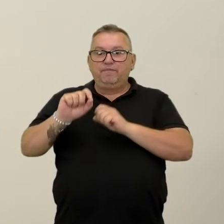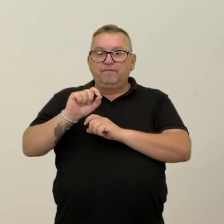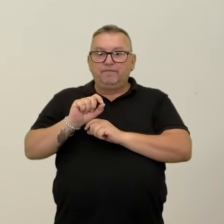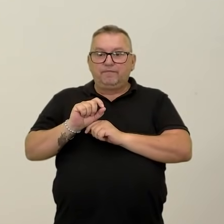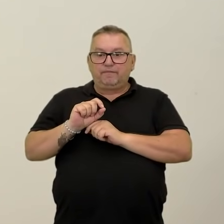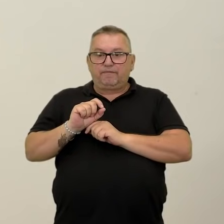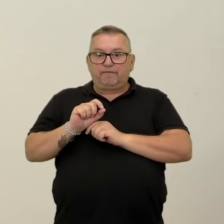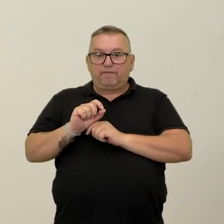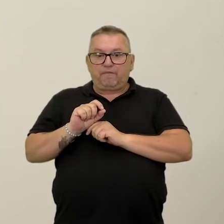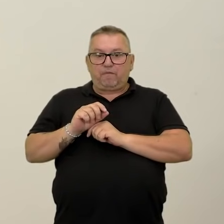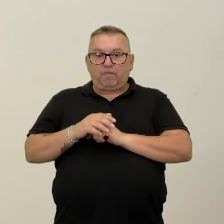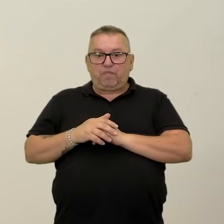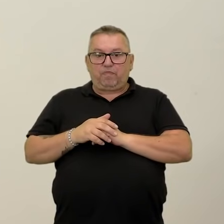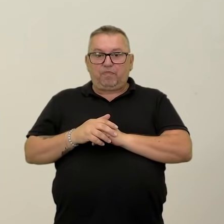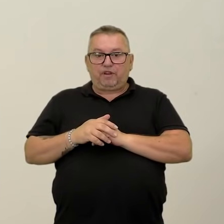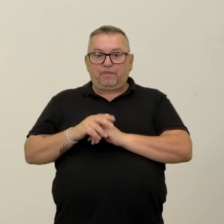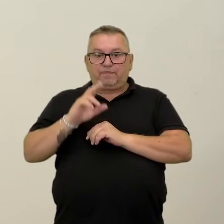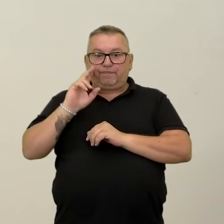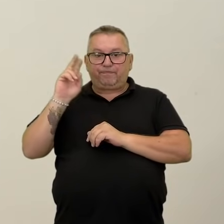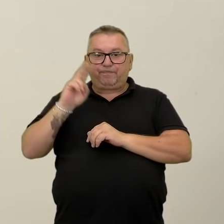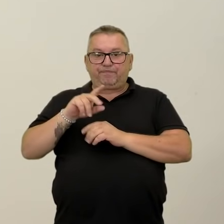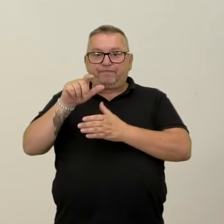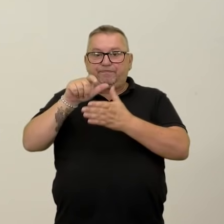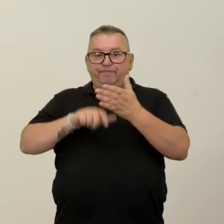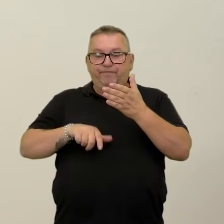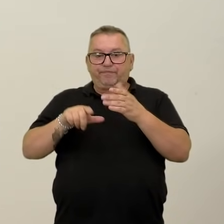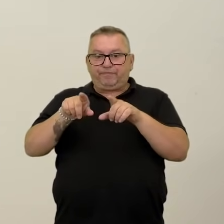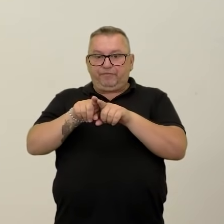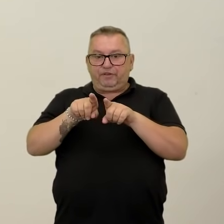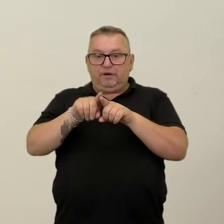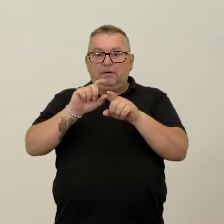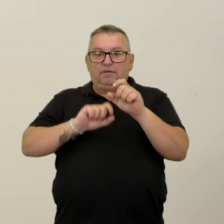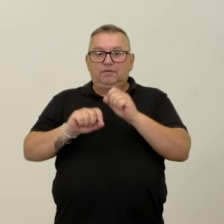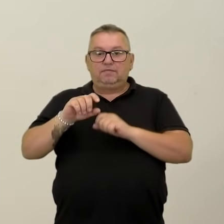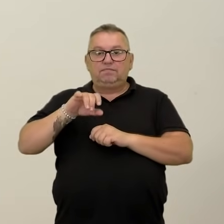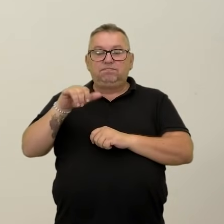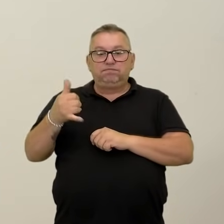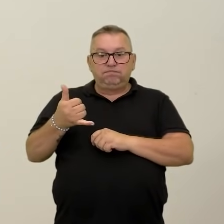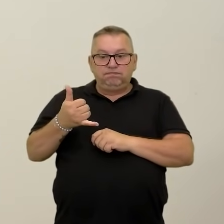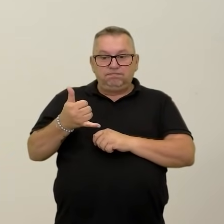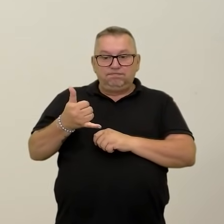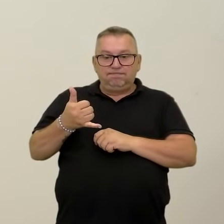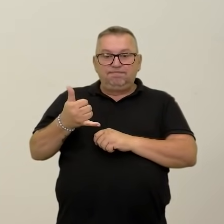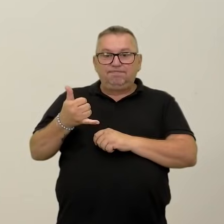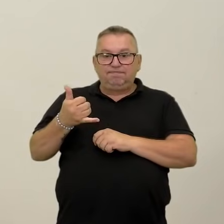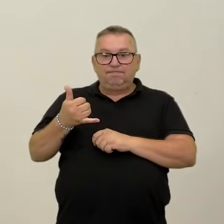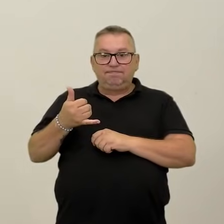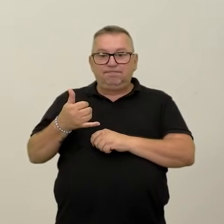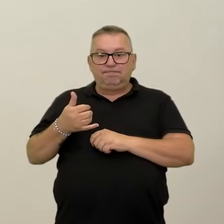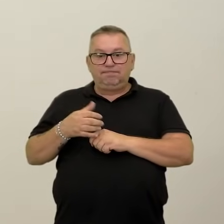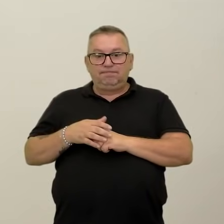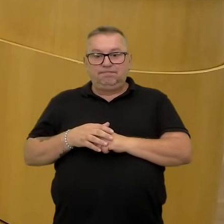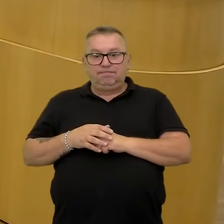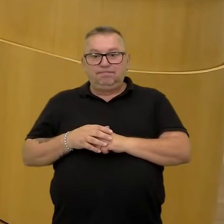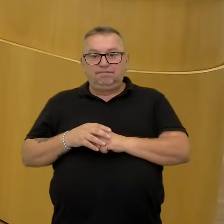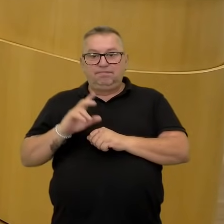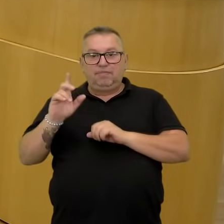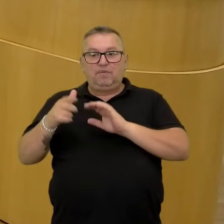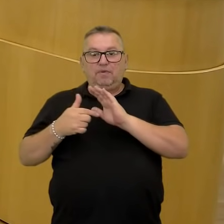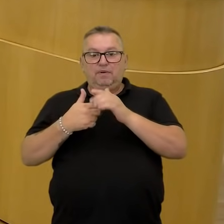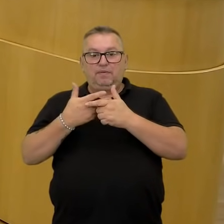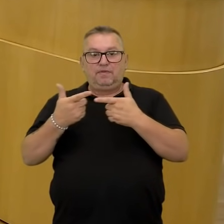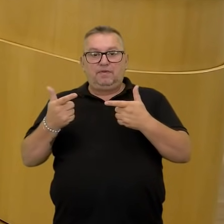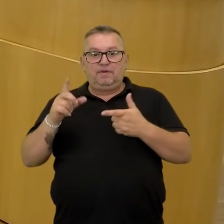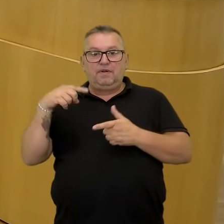bom eu comentei que ter uma coluna de ar aqui qual é o nosso problema eu não vou dar um passinho pra frente aqui para